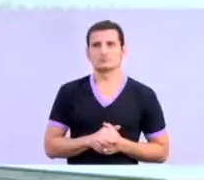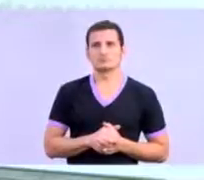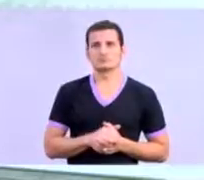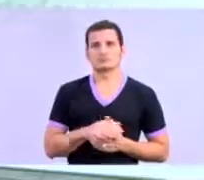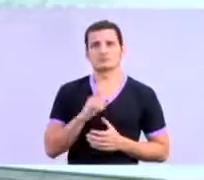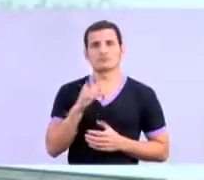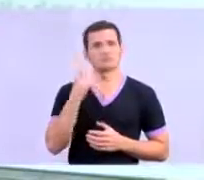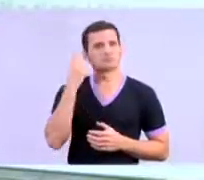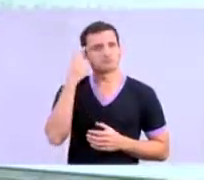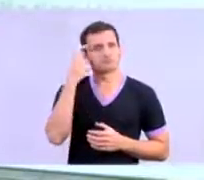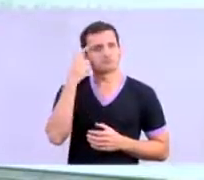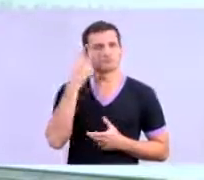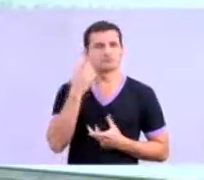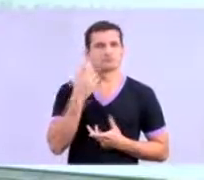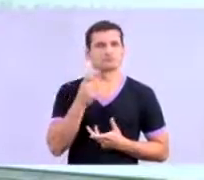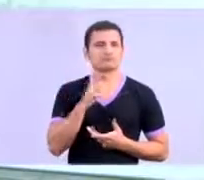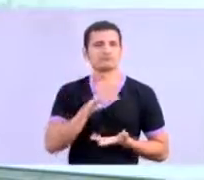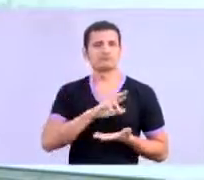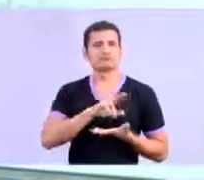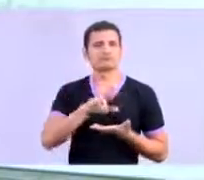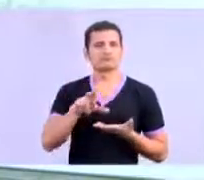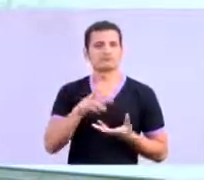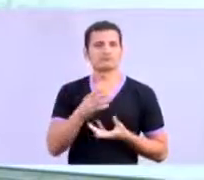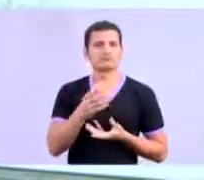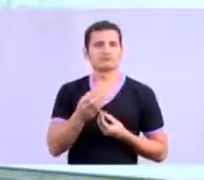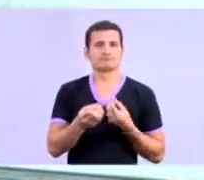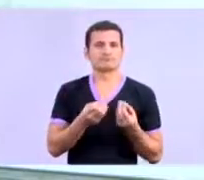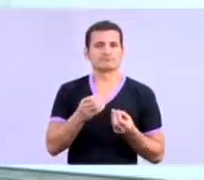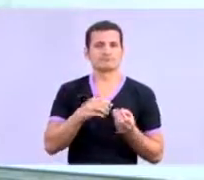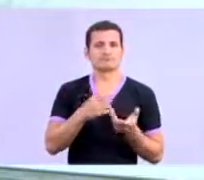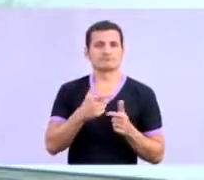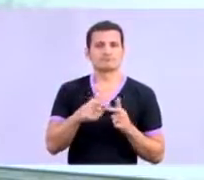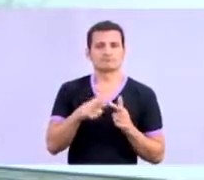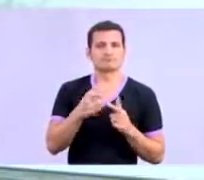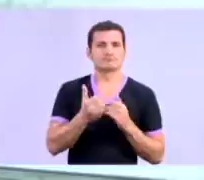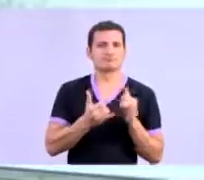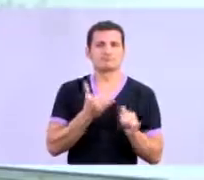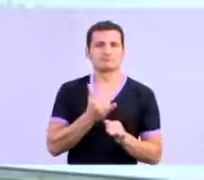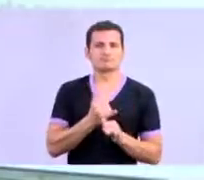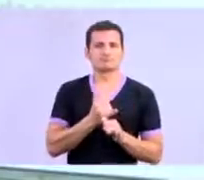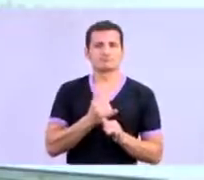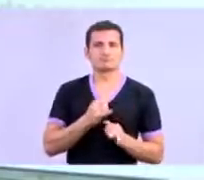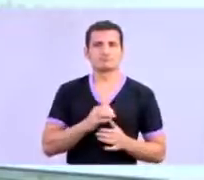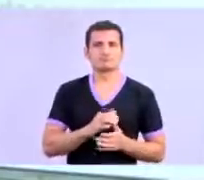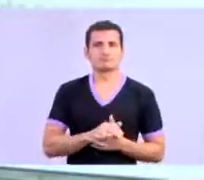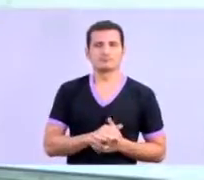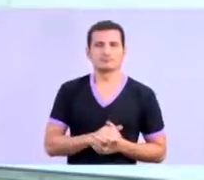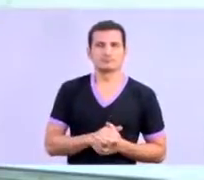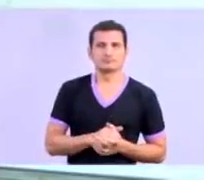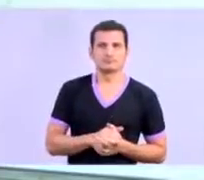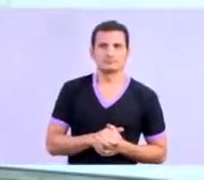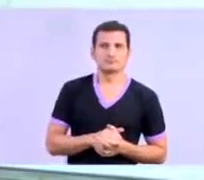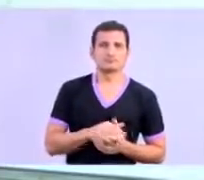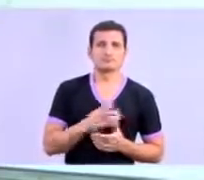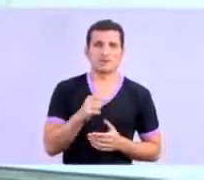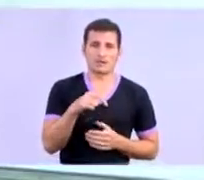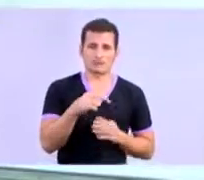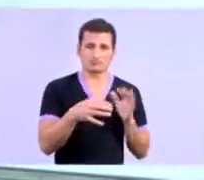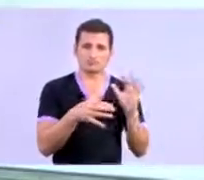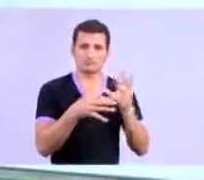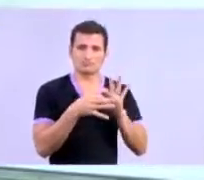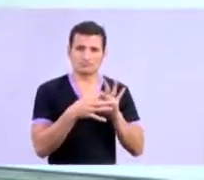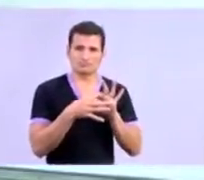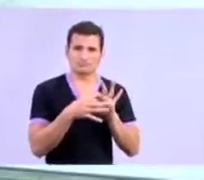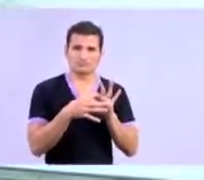fica especulando várias formas que pode ser um problema de internet. Então, trazendo aqui o nosso contexto, a gente